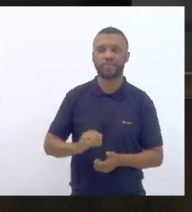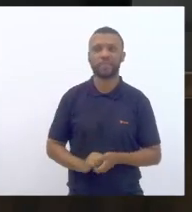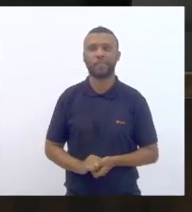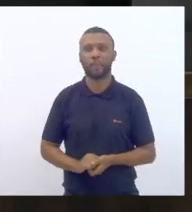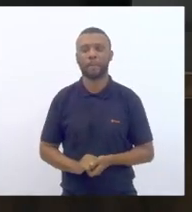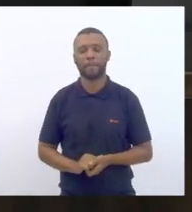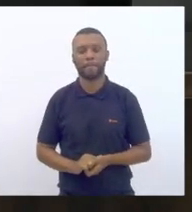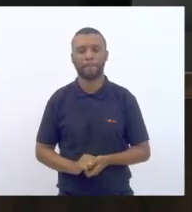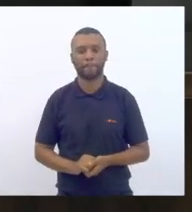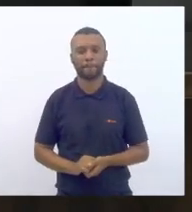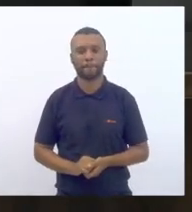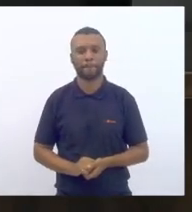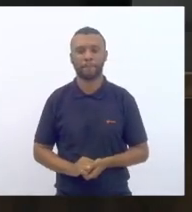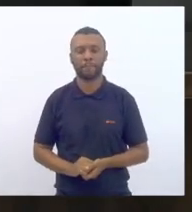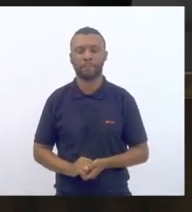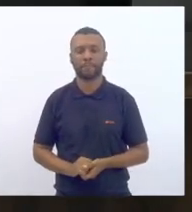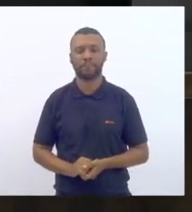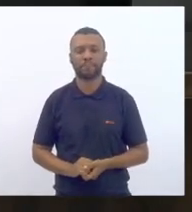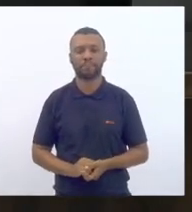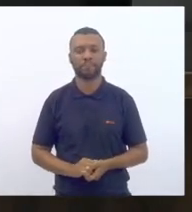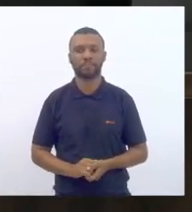Deputado Rodrigo Bacelar.